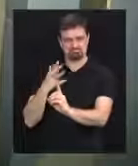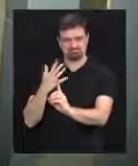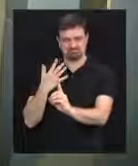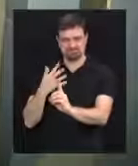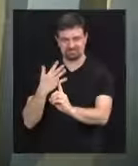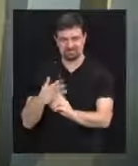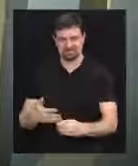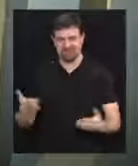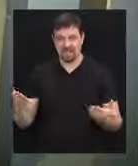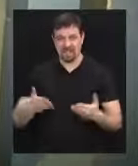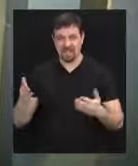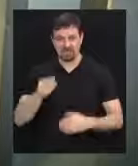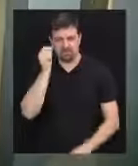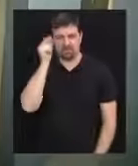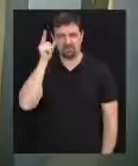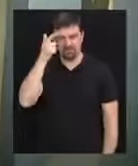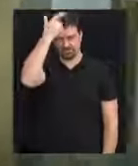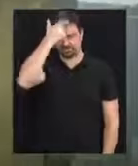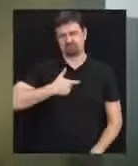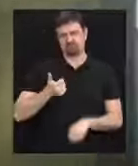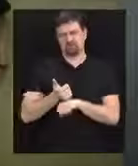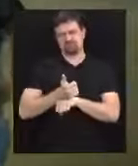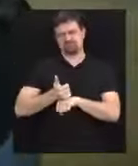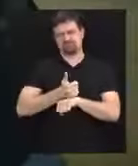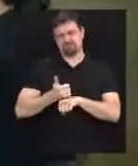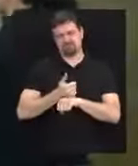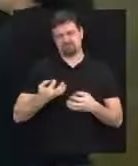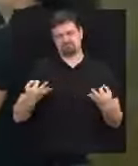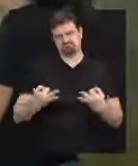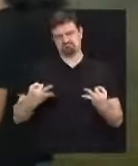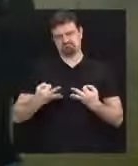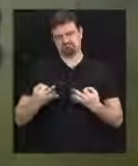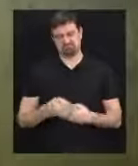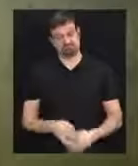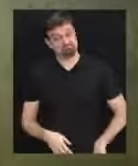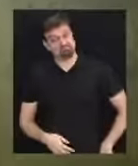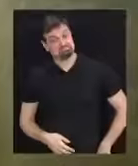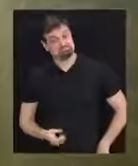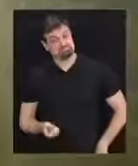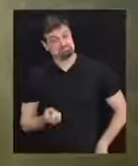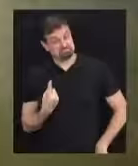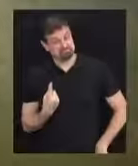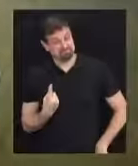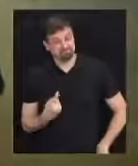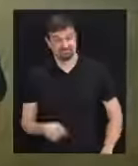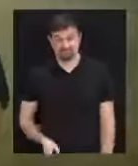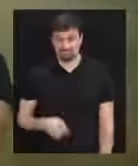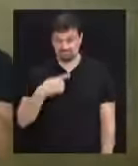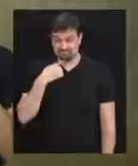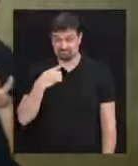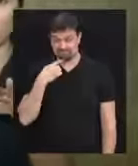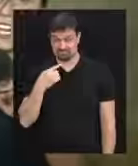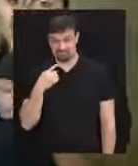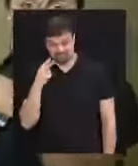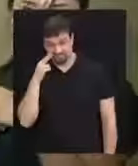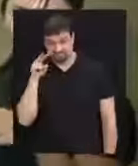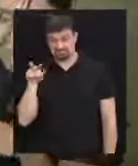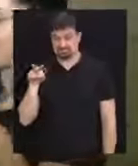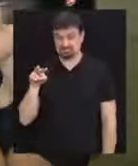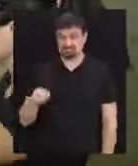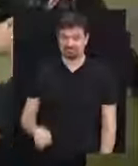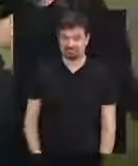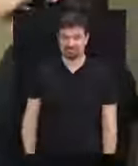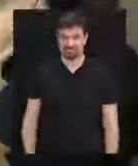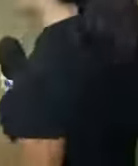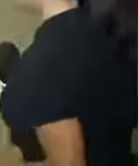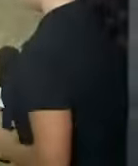Aê! Então aqui, ó. Deixa aqui pra... Agora deixa pra quem entende. Vamos ver que ele é maior que eu, é meio desengonçado, né? Vocês estão